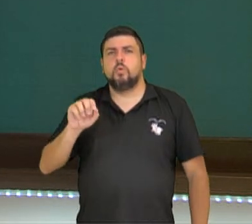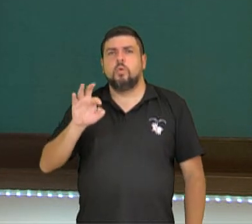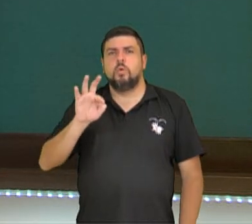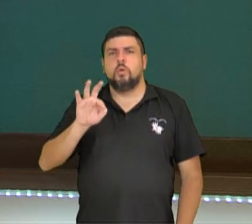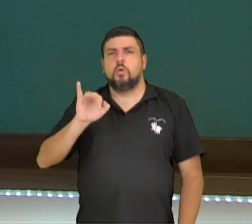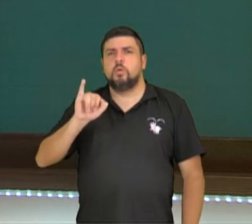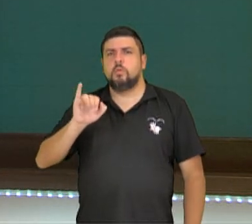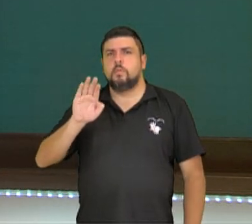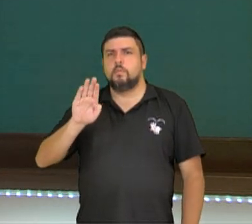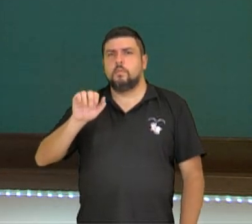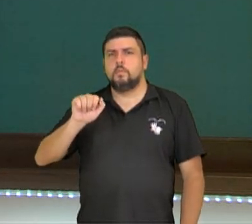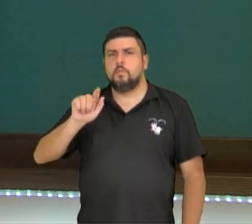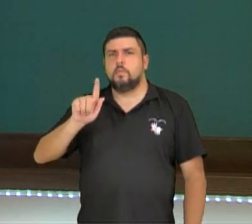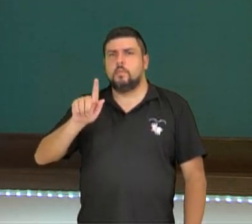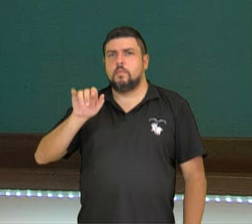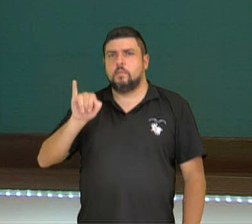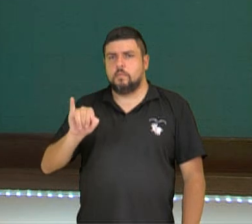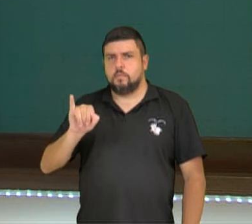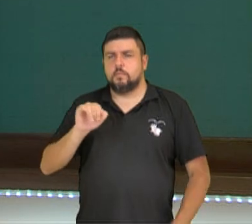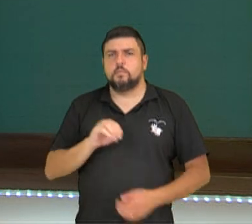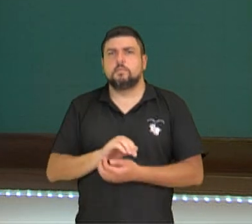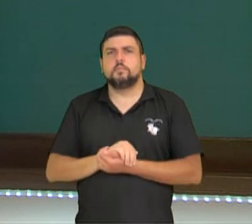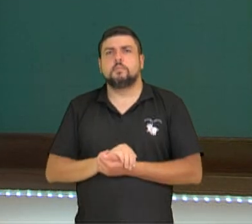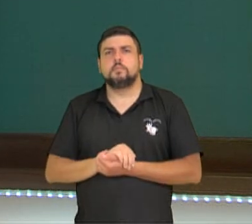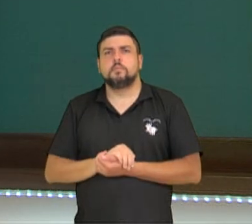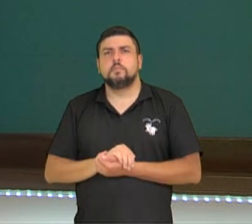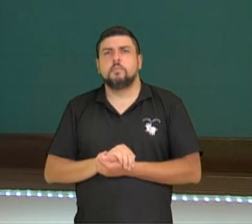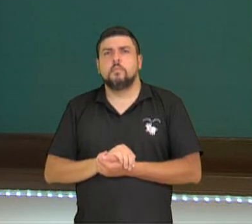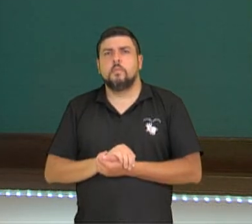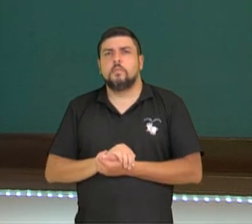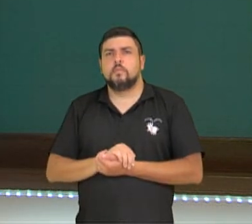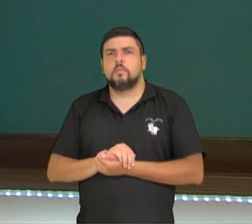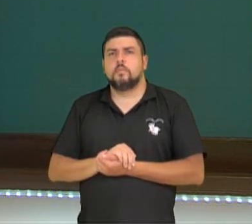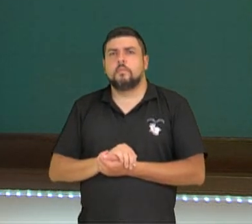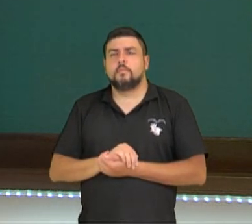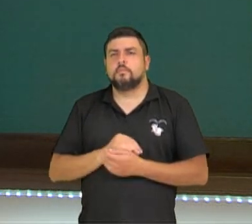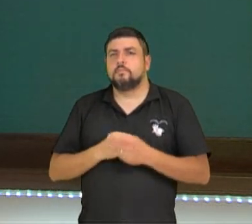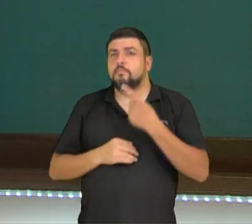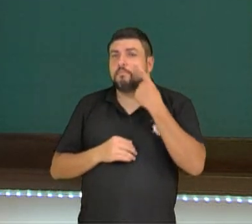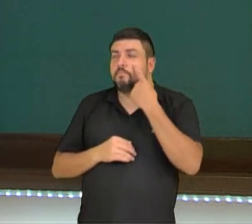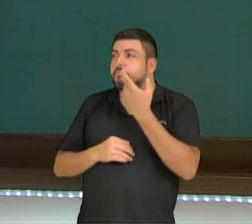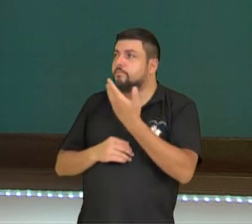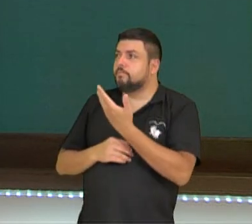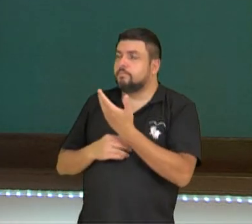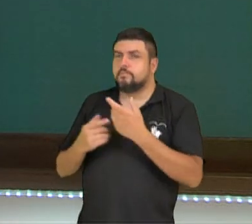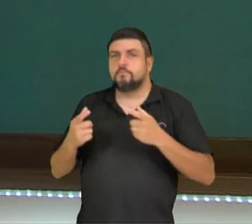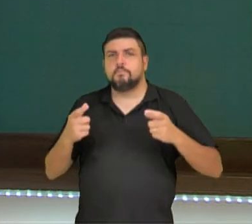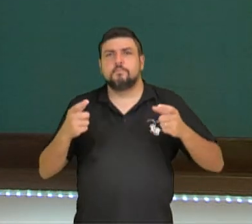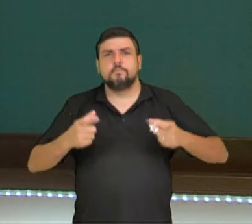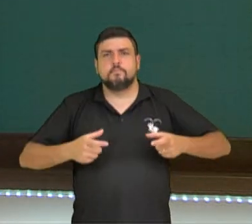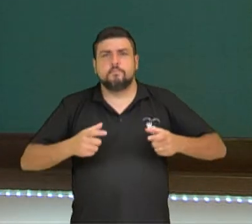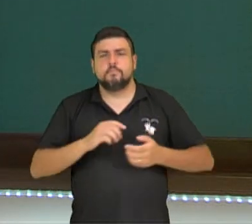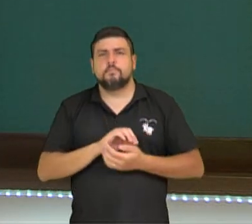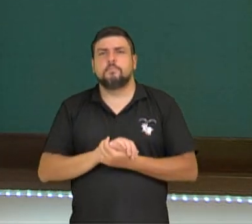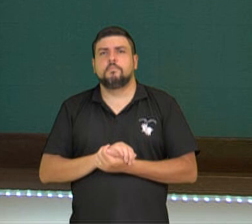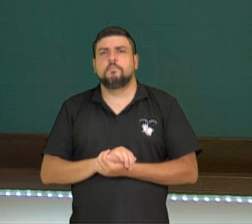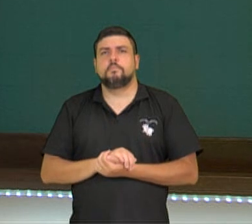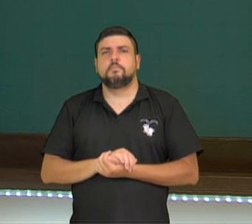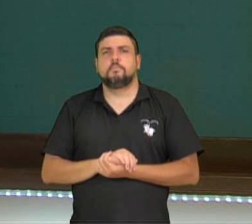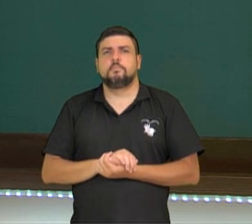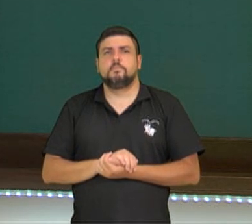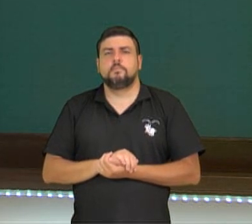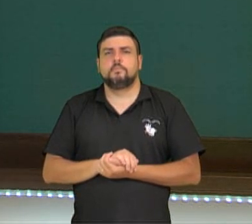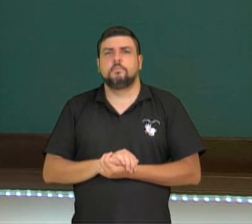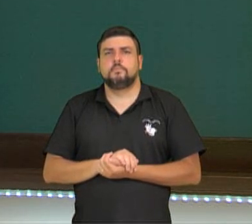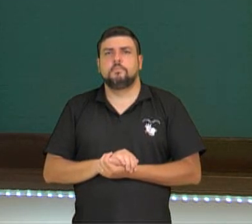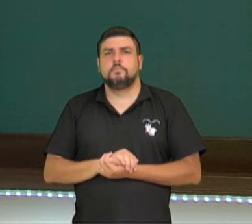Rio Tibagi. Então, ela está aqui mais, quase que na porção central do nosso estado, né? Aí tem